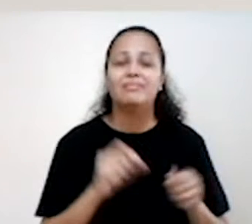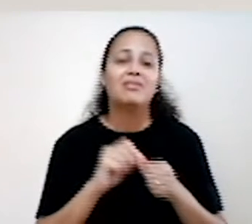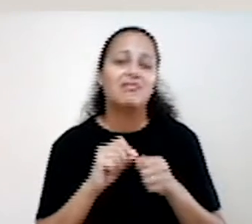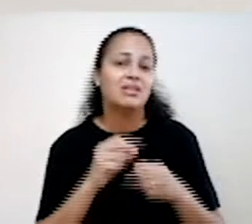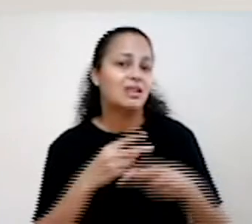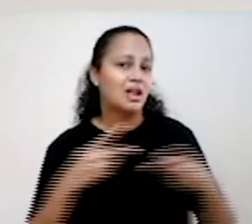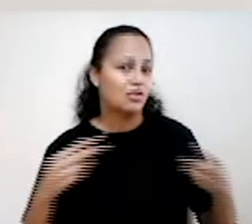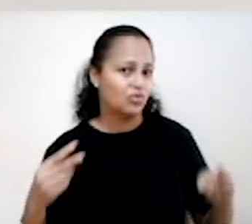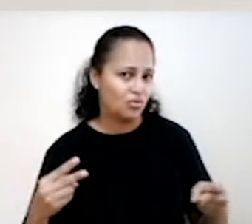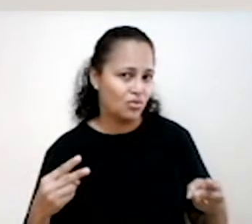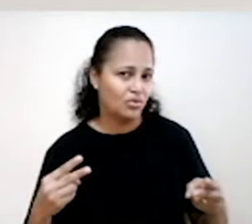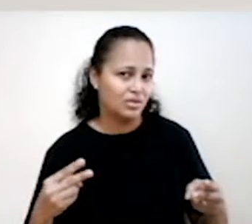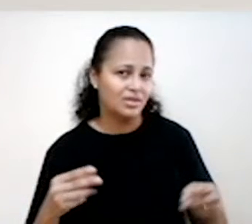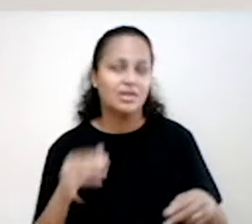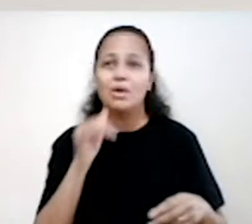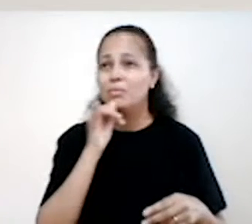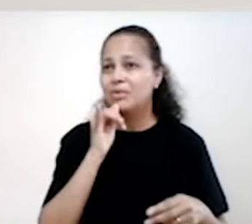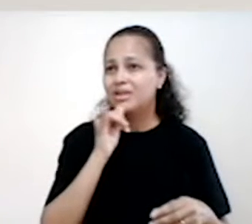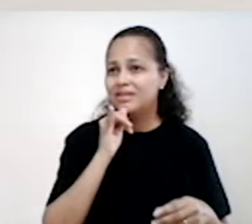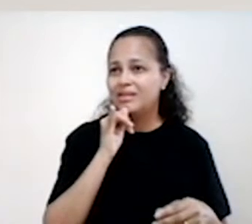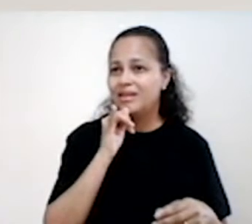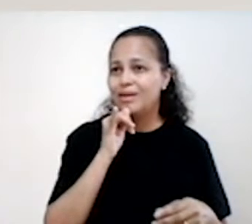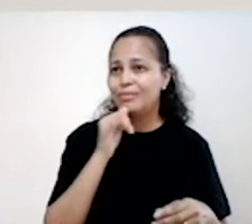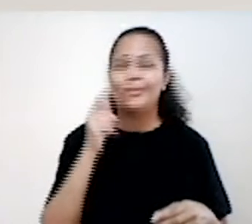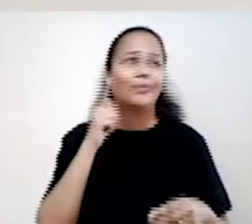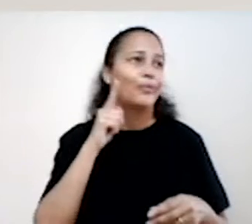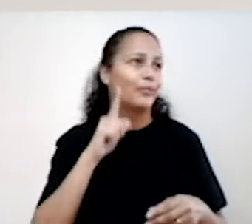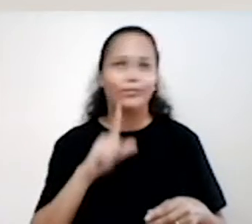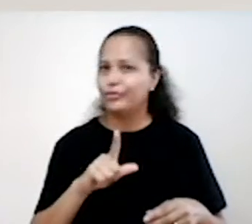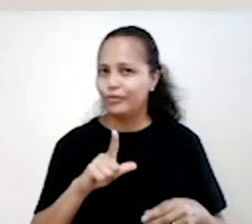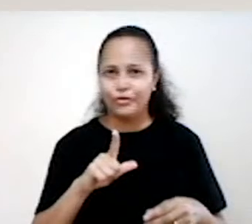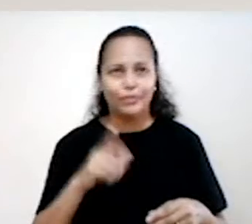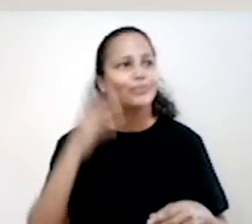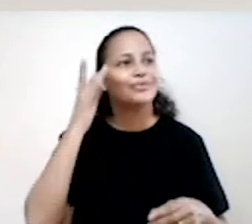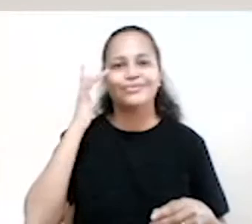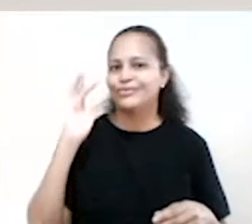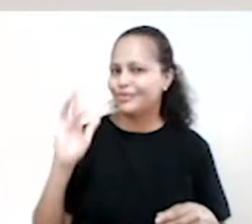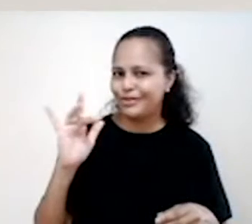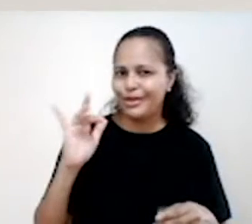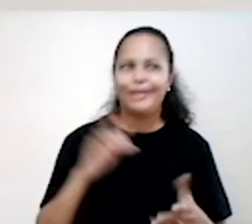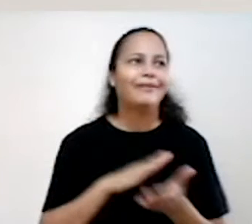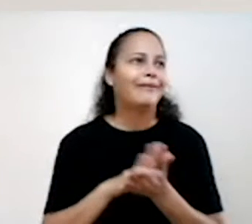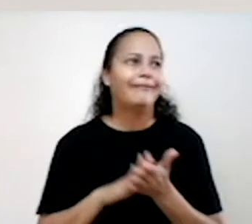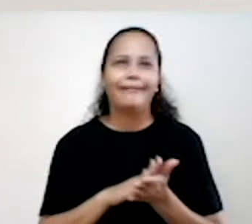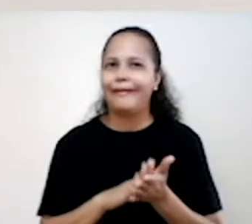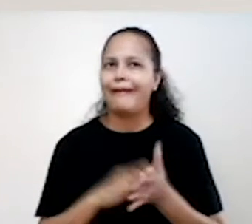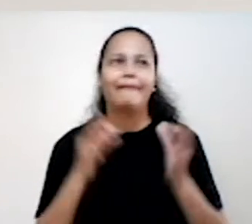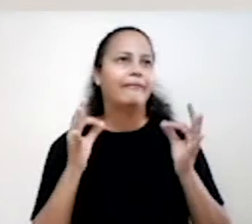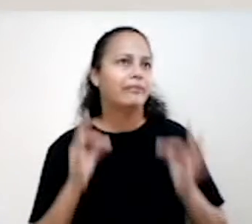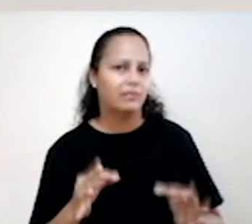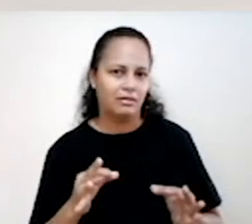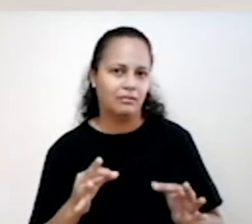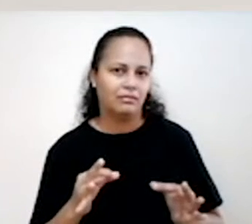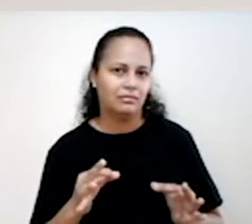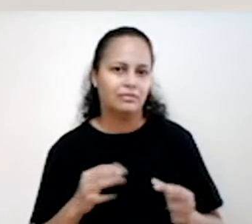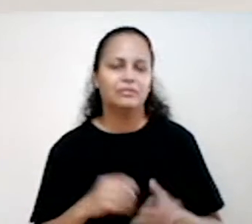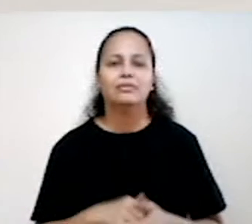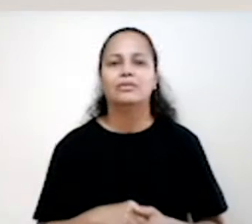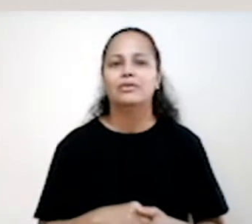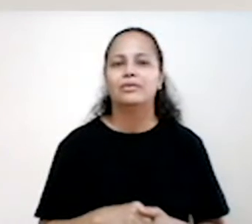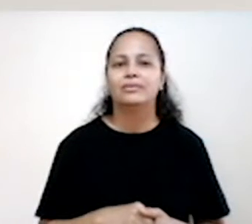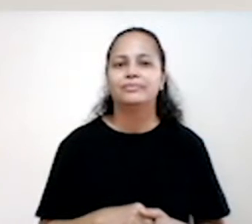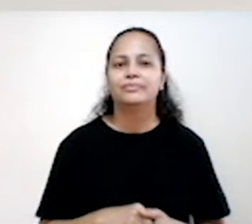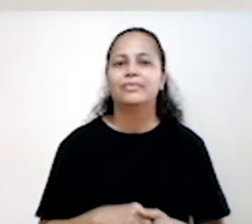atividades. Frases como eu não consigo, eu não sei, a sensação de que nada vai dar certo e de que não será possível sair dessa